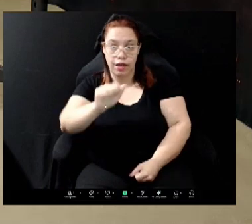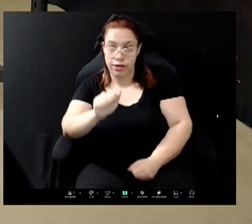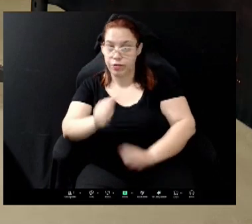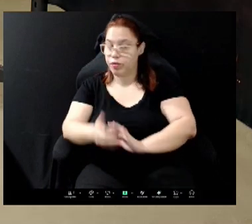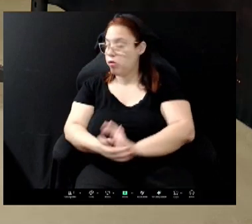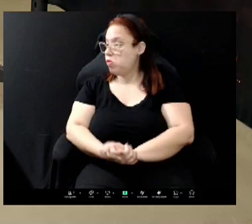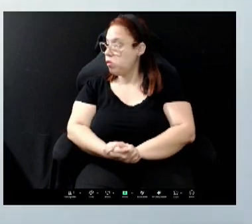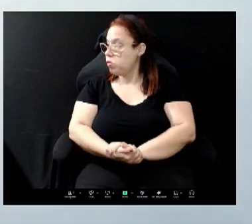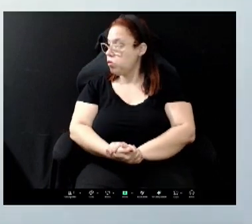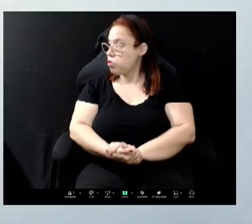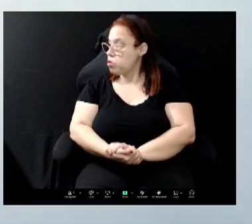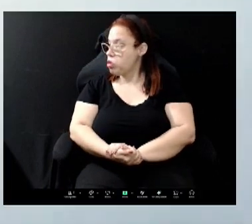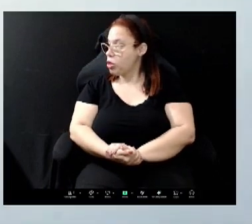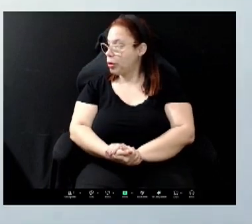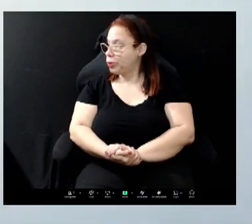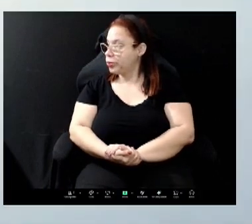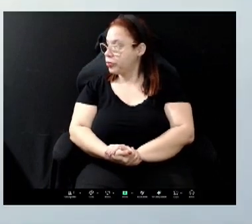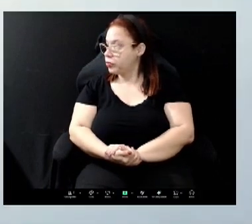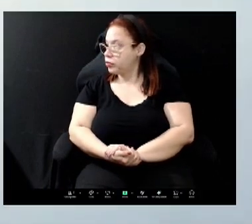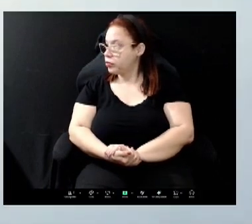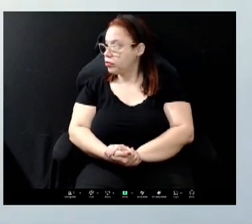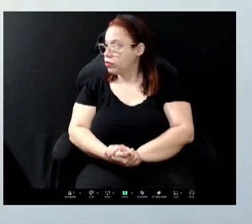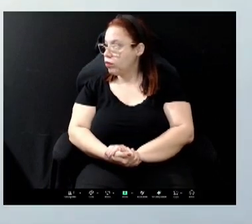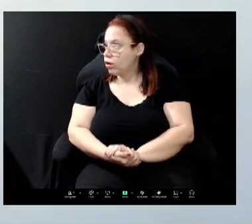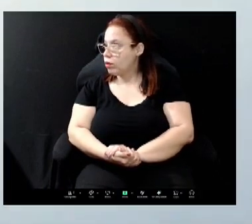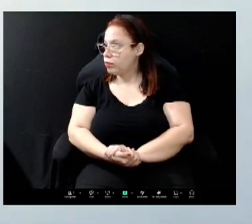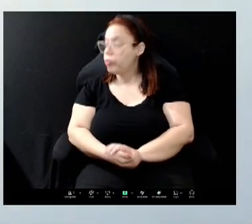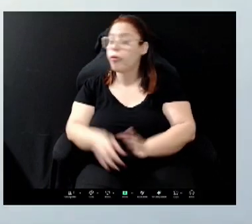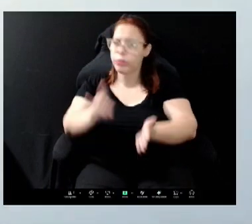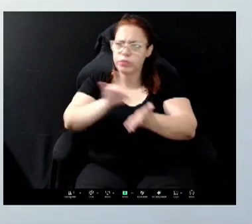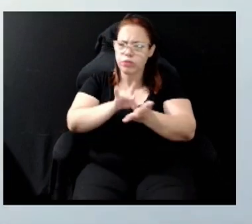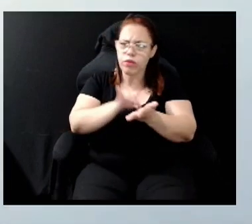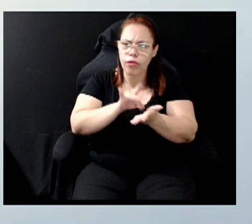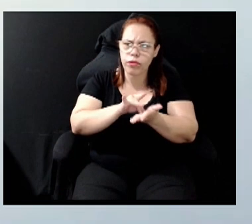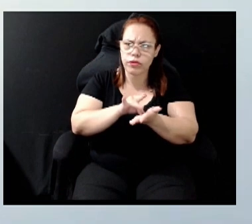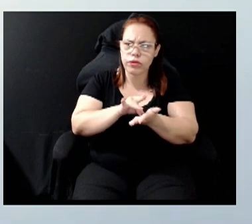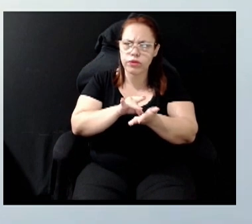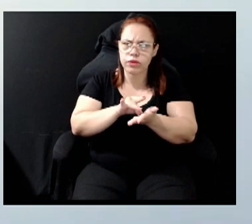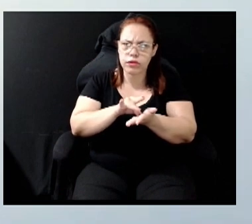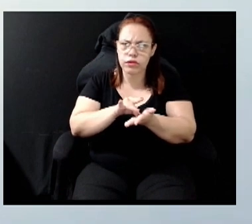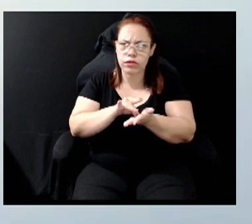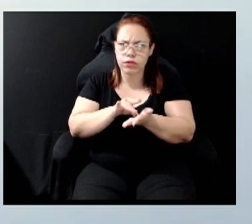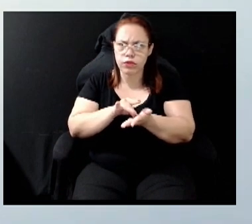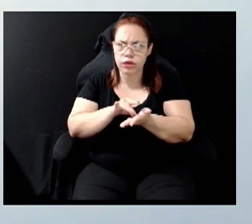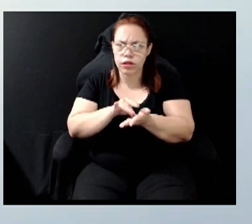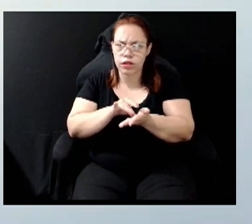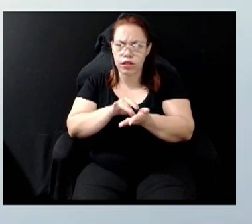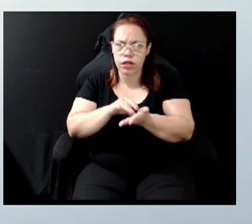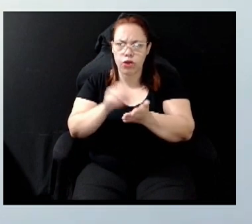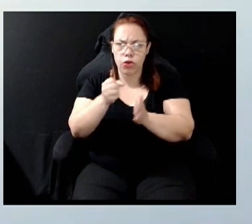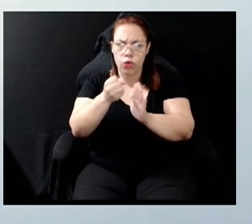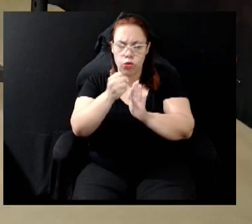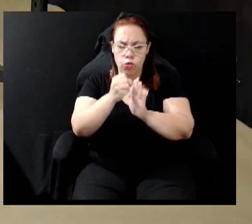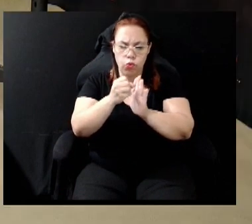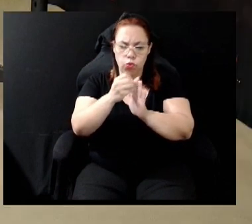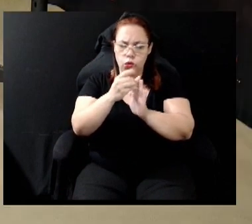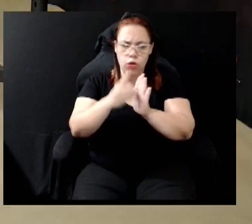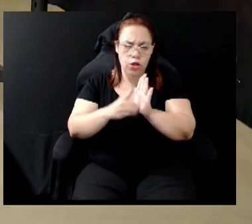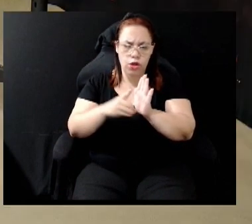vamos lá, ela é algo real? Há algo real nisso? Os anos 90 realmente foram, assim,